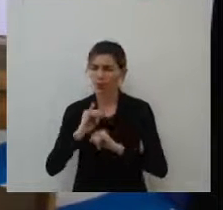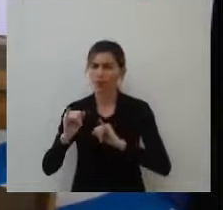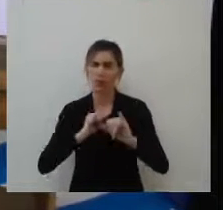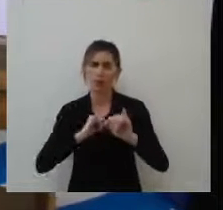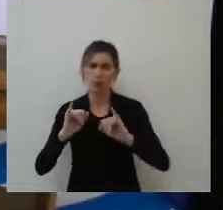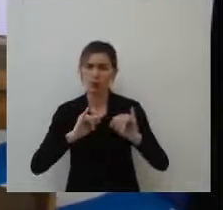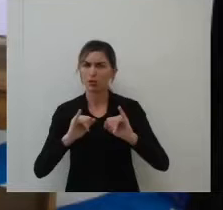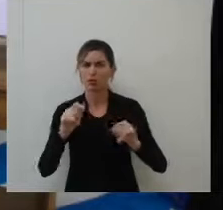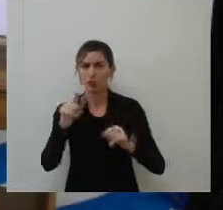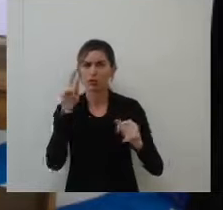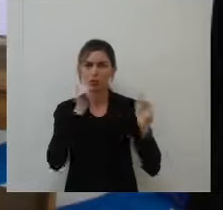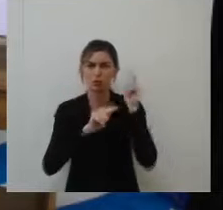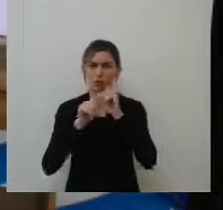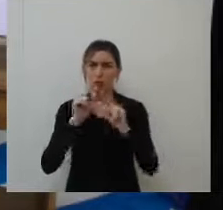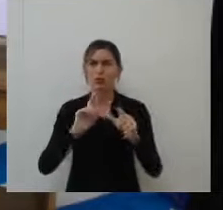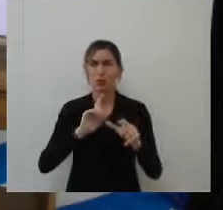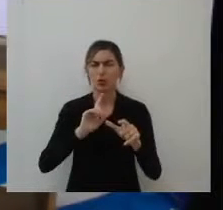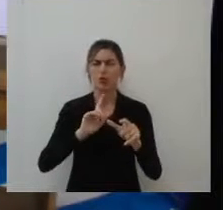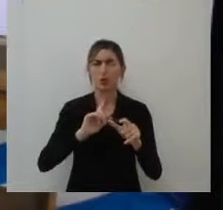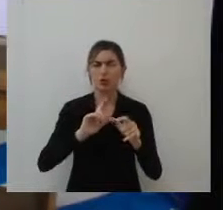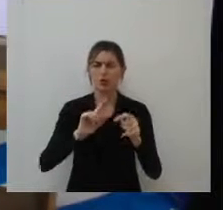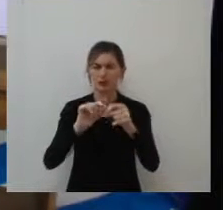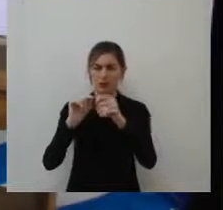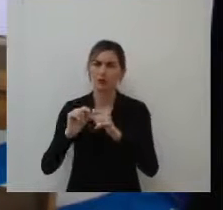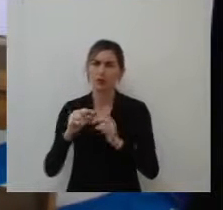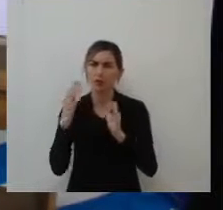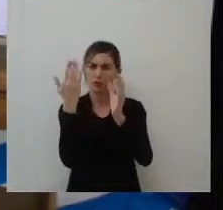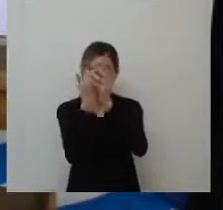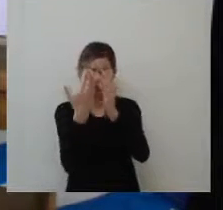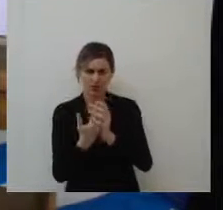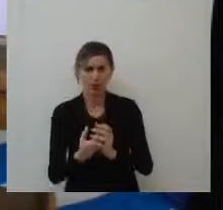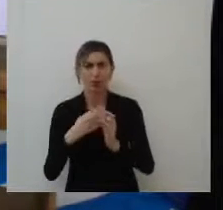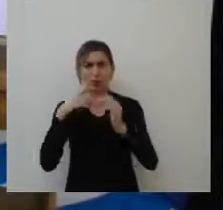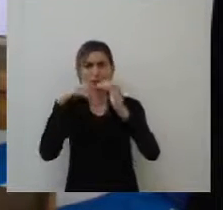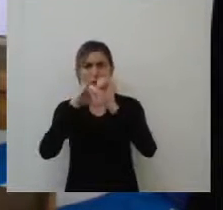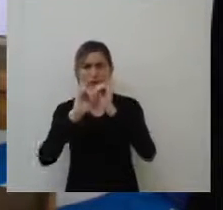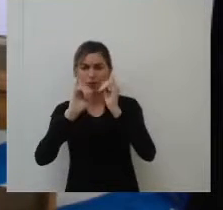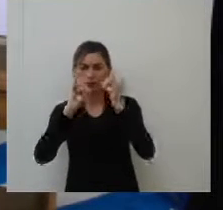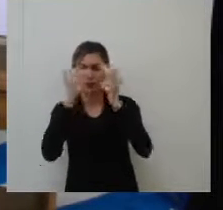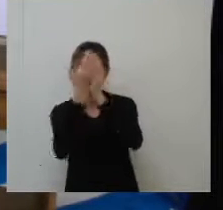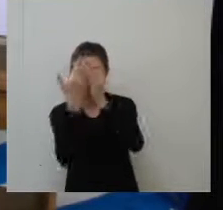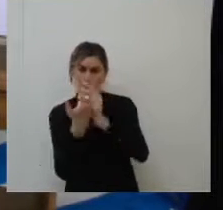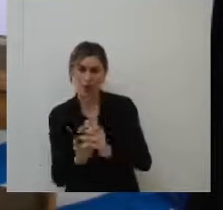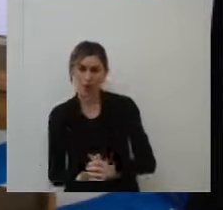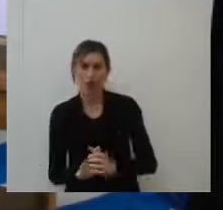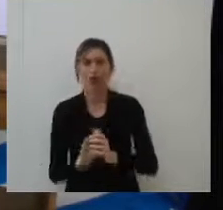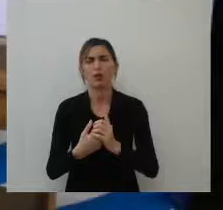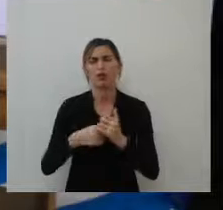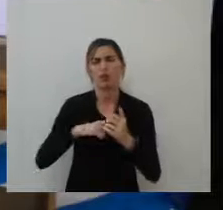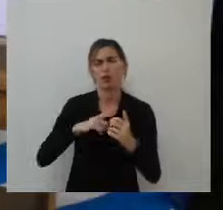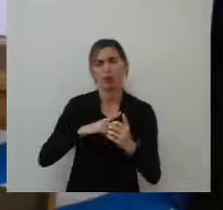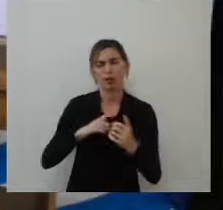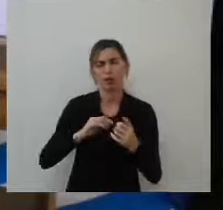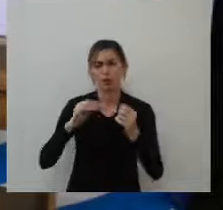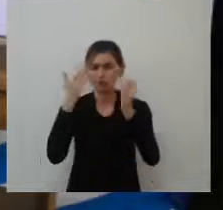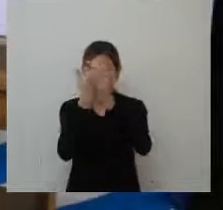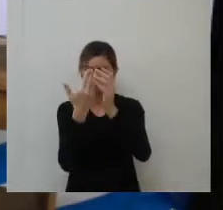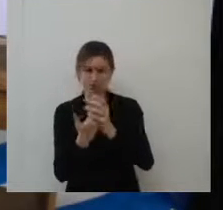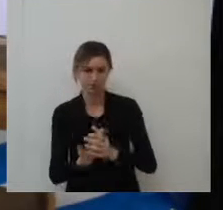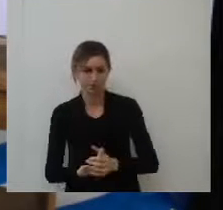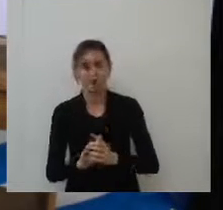informações que você consegue depositar em um banco de dados, tá? Então existe lá o banco de dados, tá? Existe um banco de dados. Esse banco de